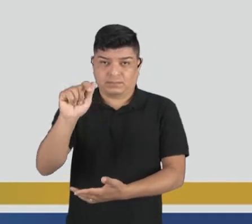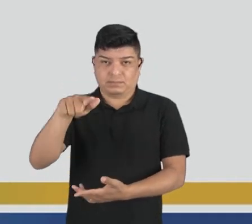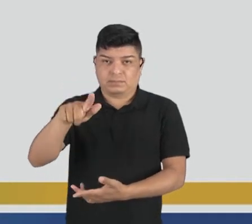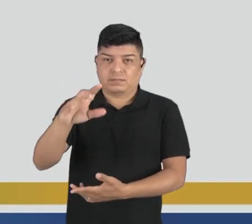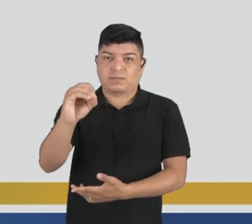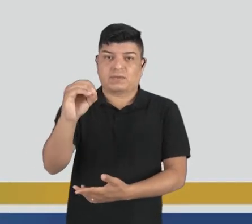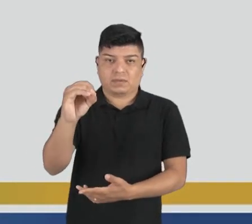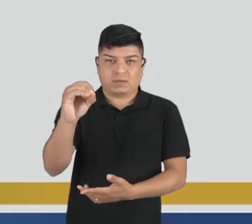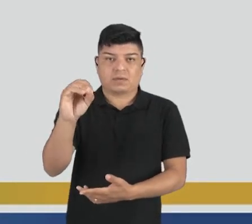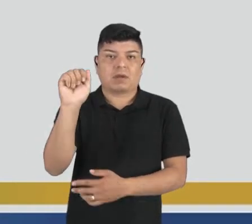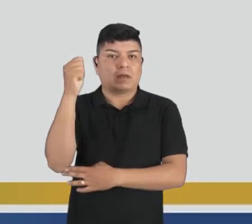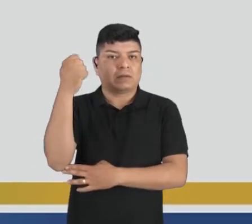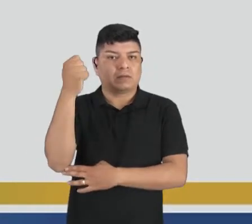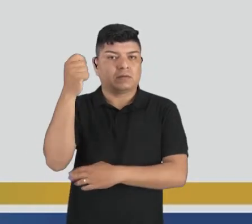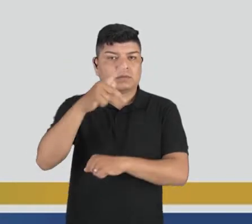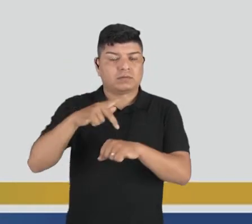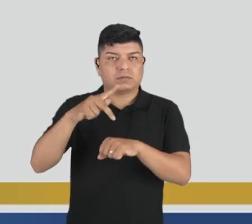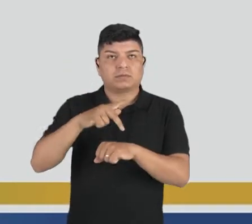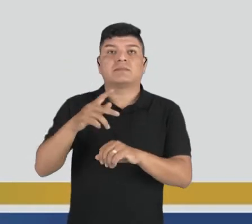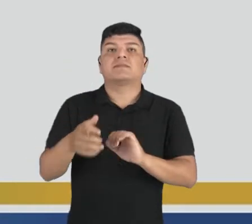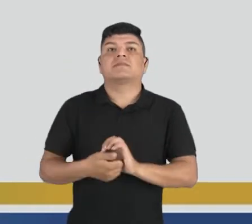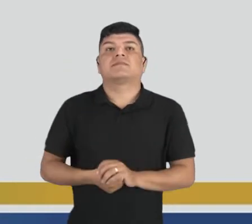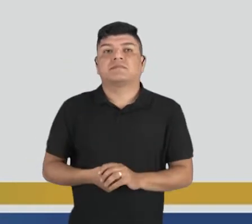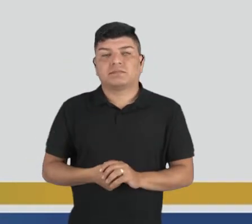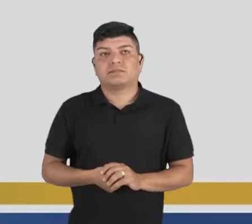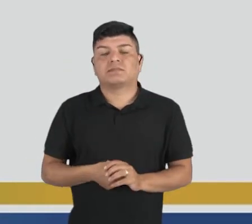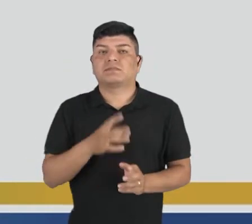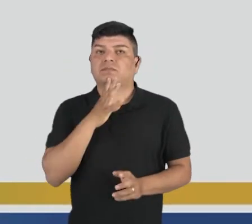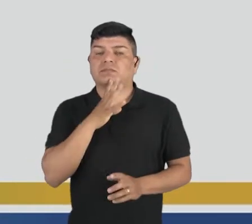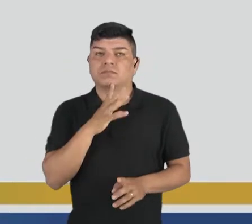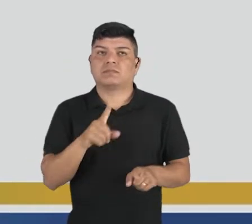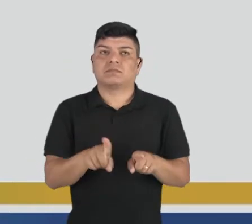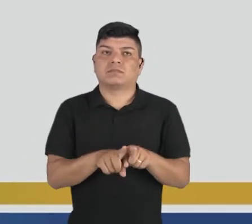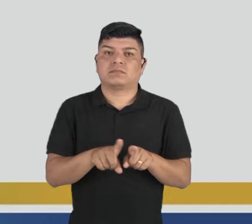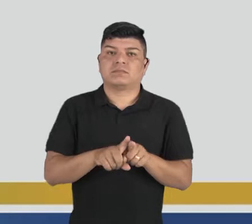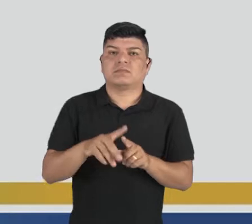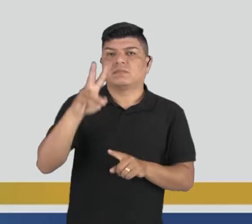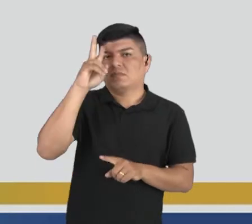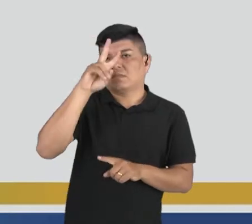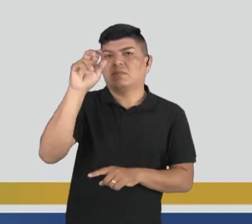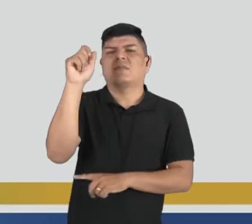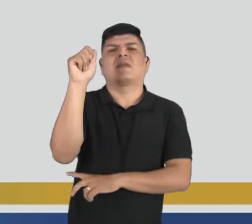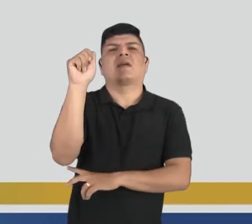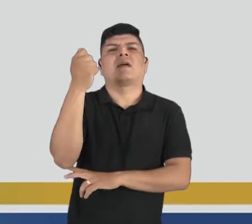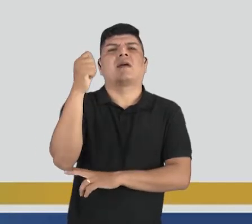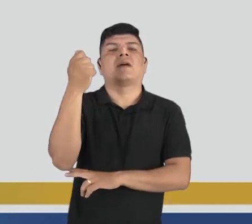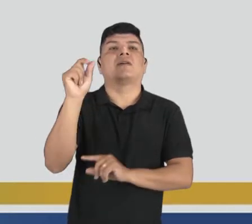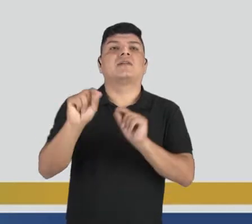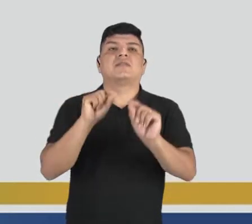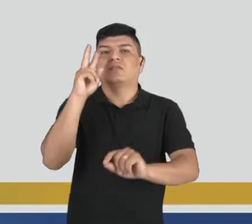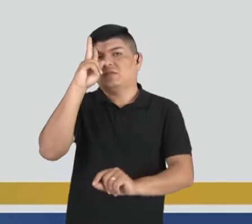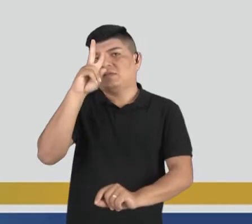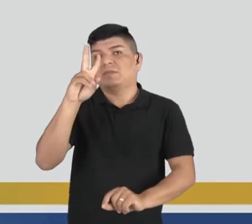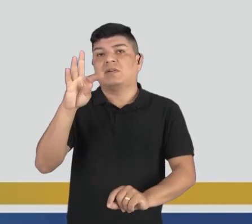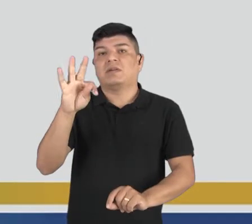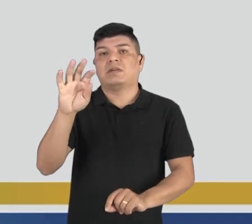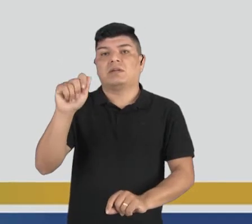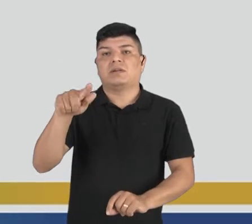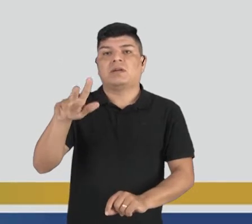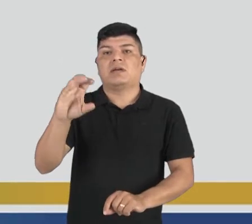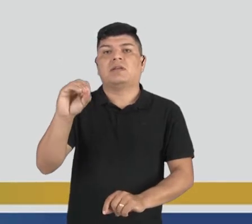da Argentina, tá? Bem conhecido. Quando se fala Argentina, se lembra logo do tango, que é uma dança. E